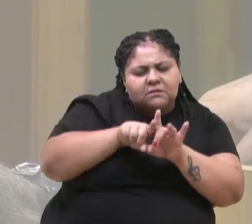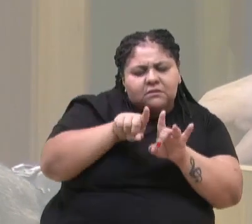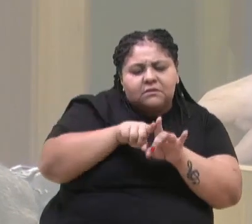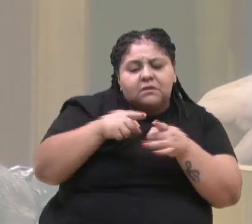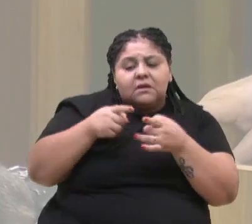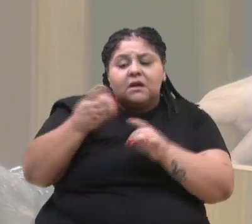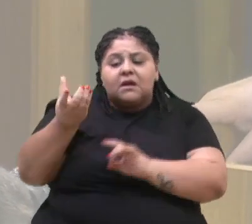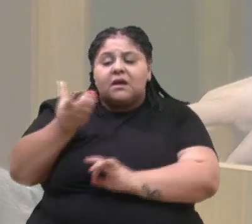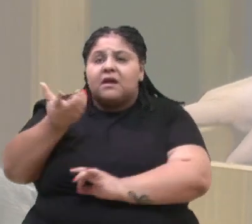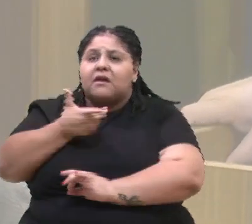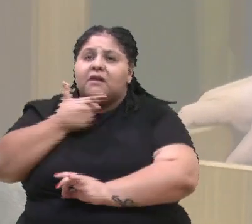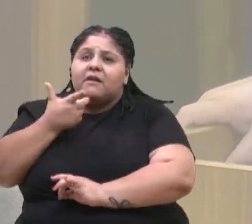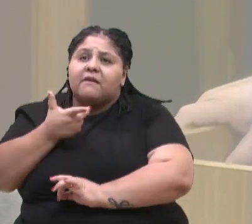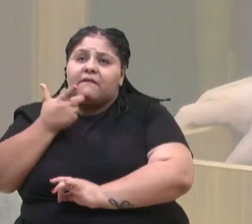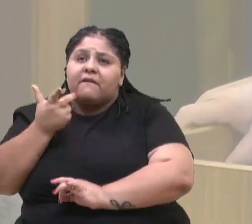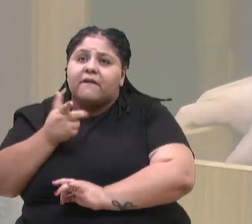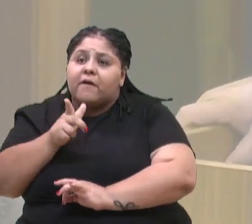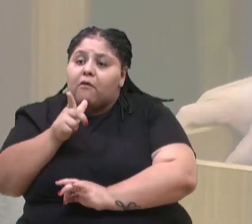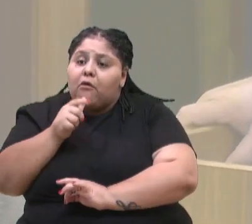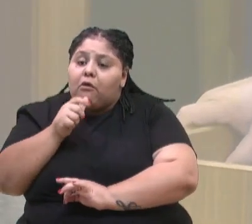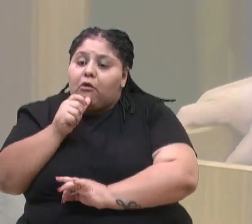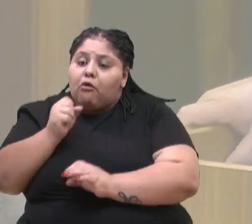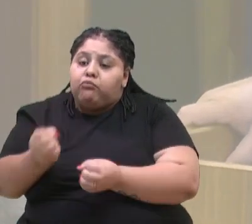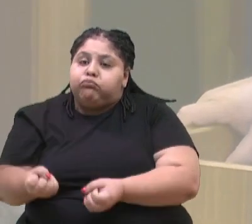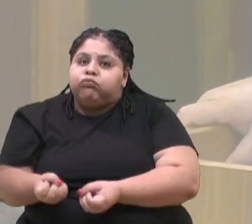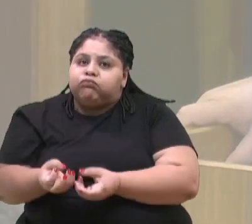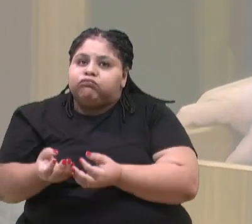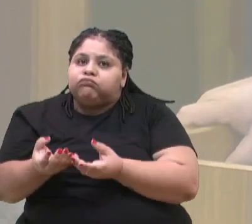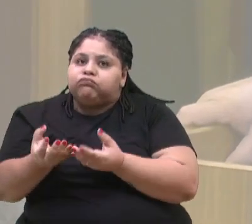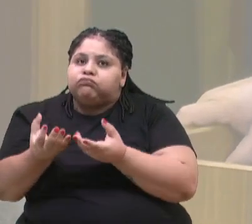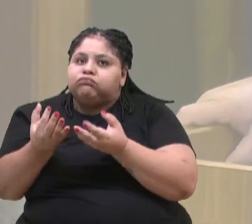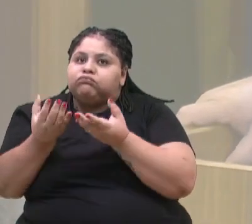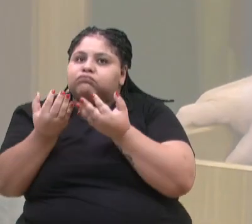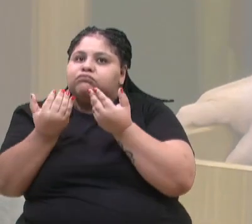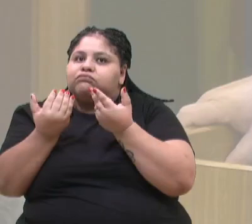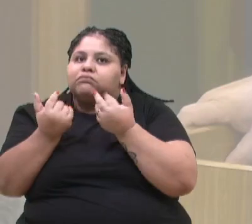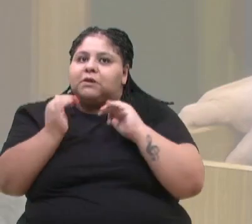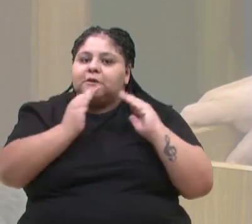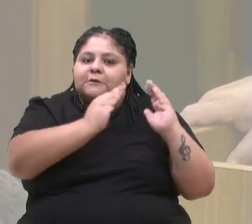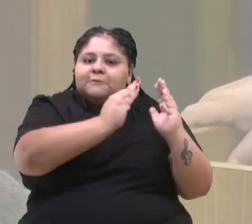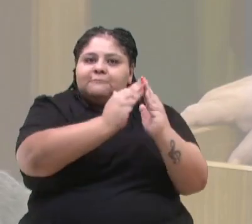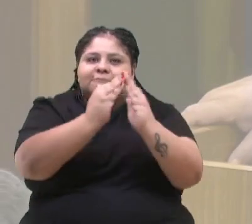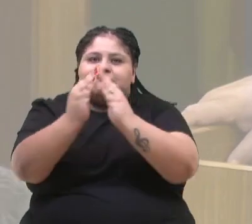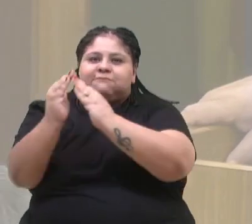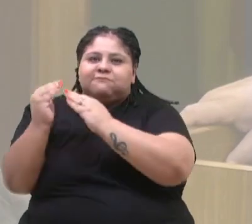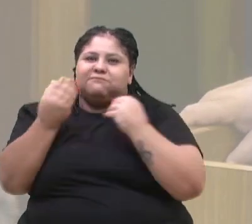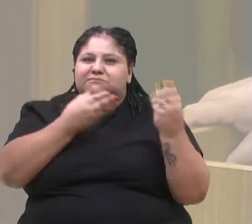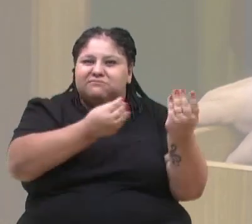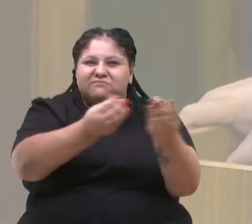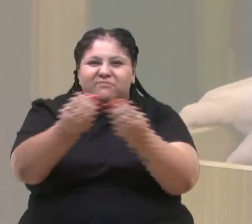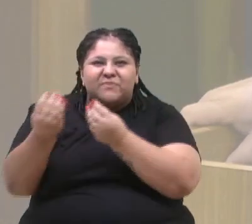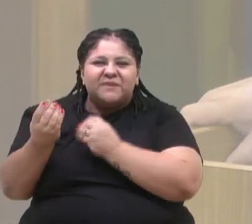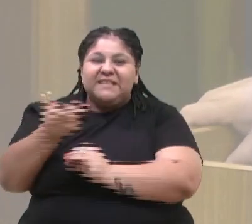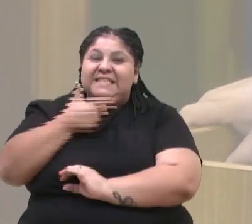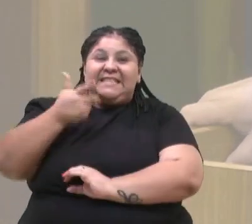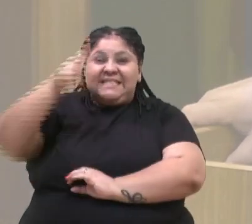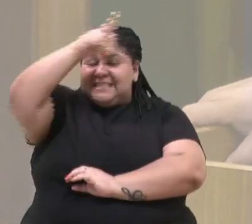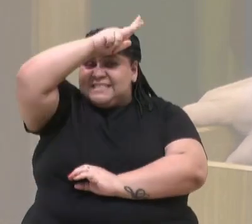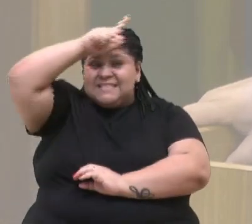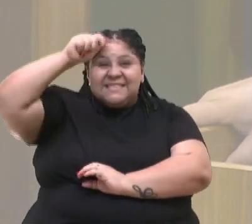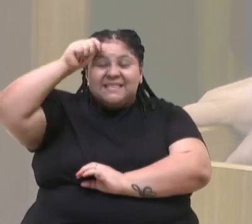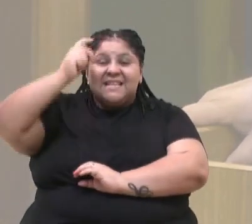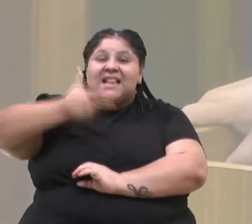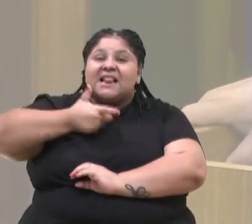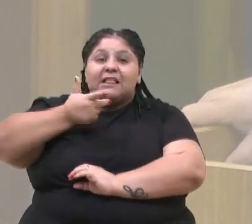quero dizer que o piscinão alagou várias casas de novo, e na fala do prefeito, em nenhum momento